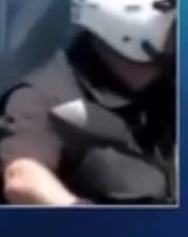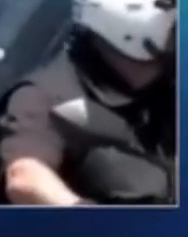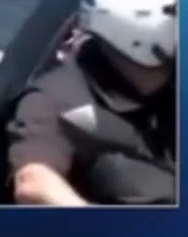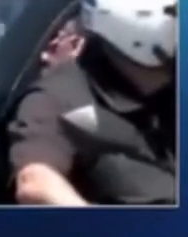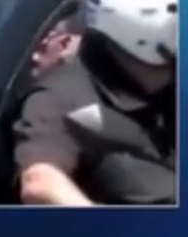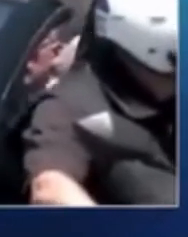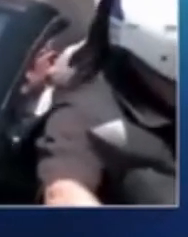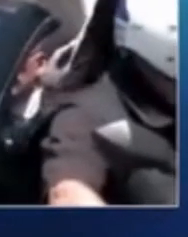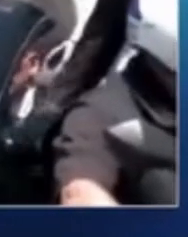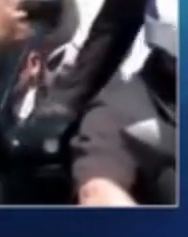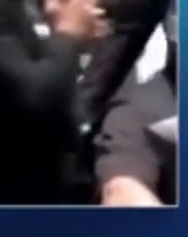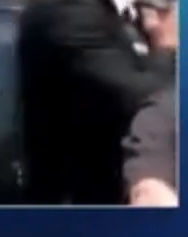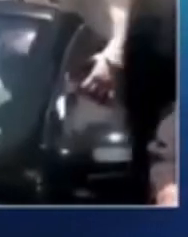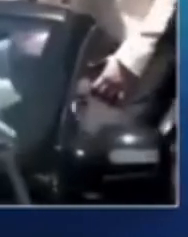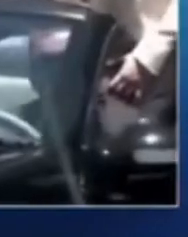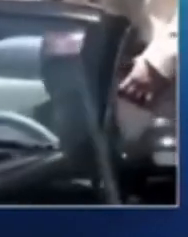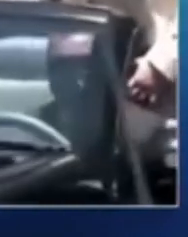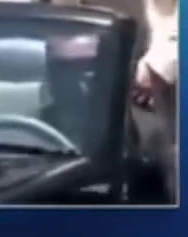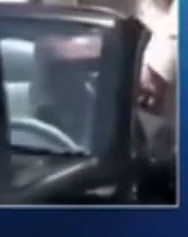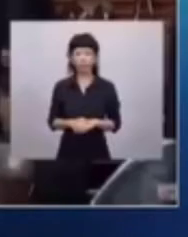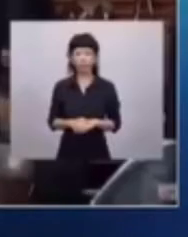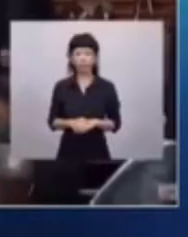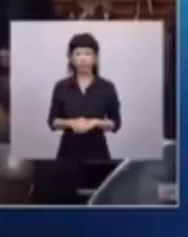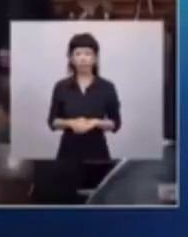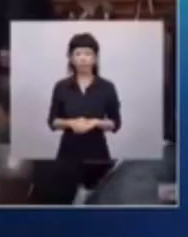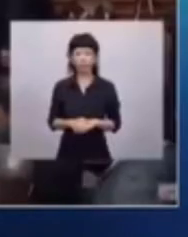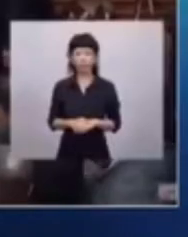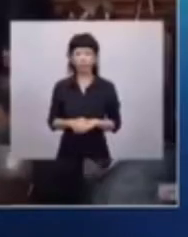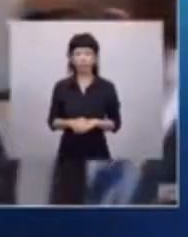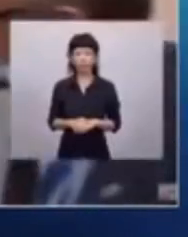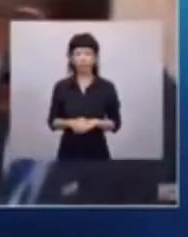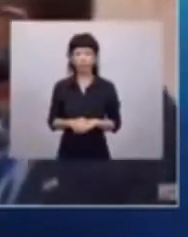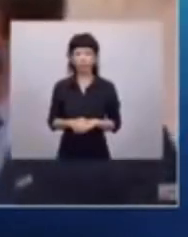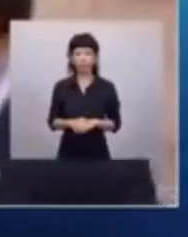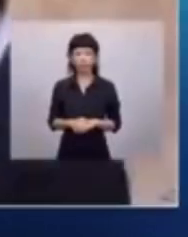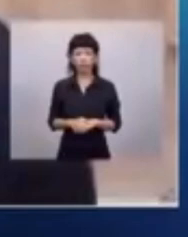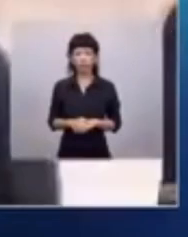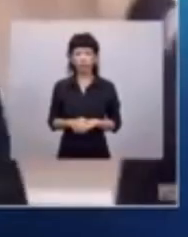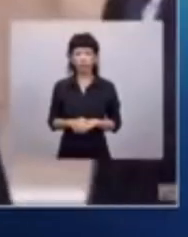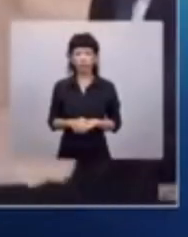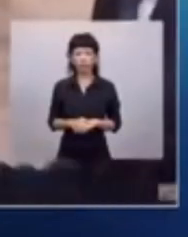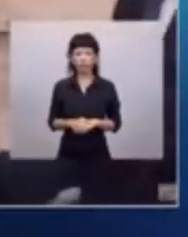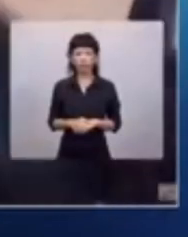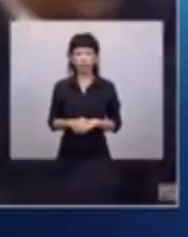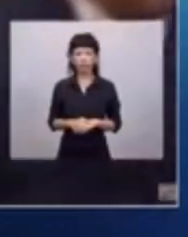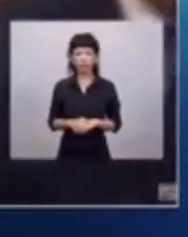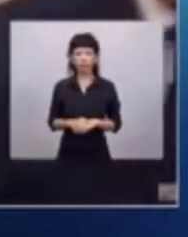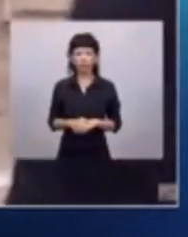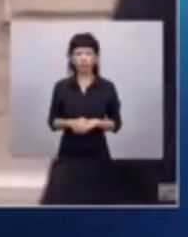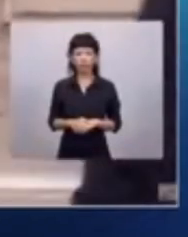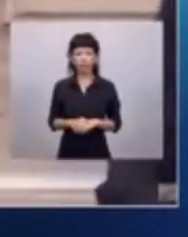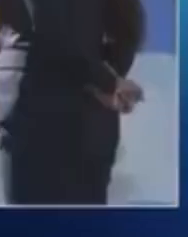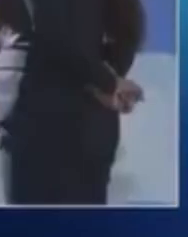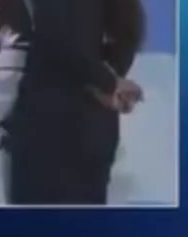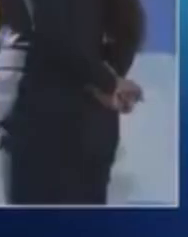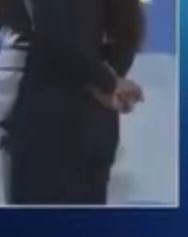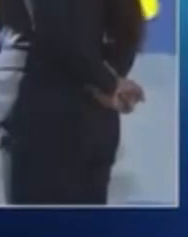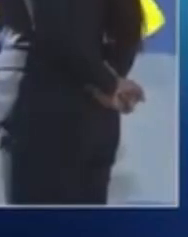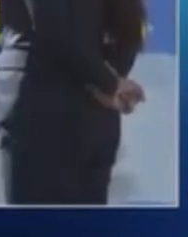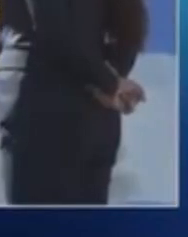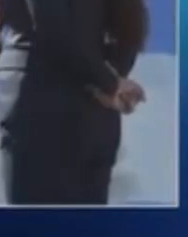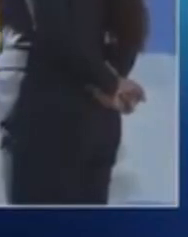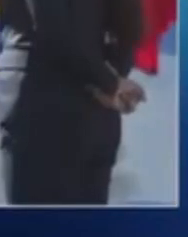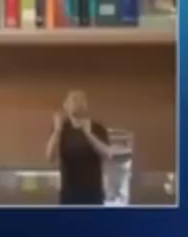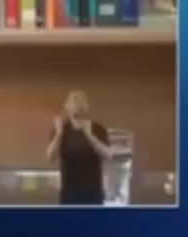cultura política como a gente falou daí das ruas a tomar das ruas da população Argentina isso mudar né Eu acho que isso é uma característica